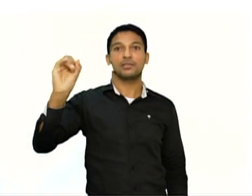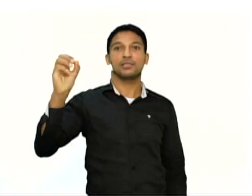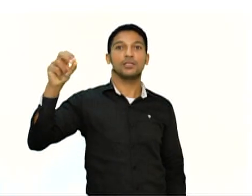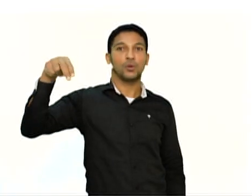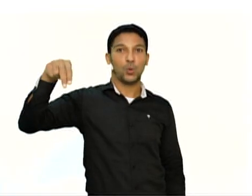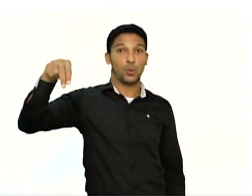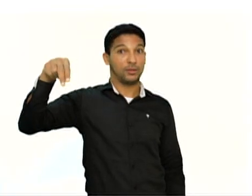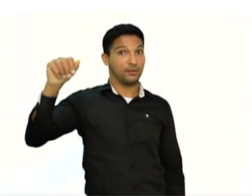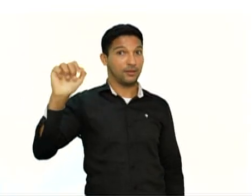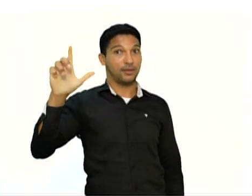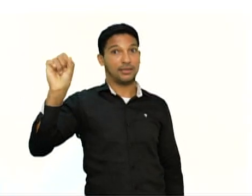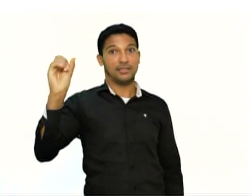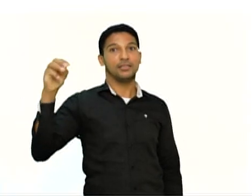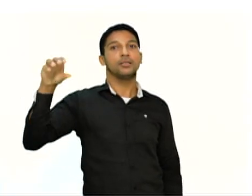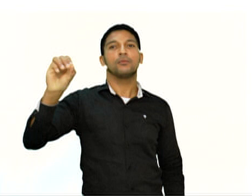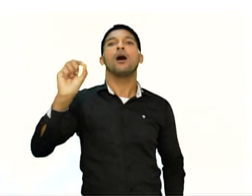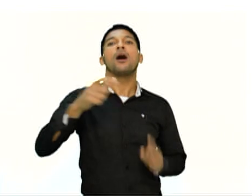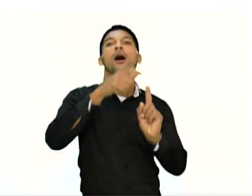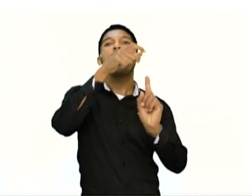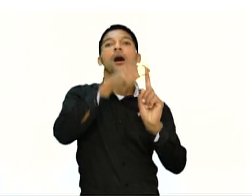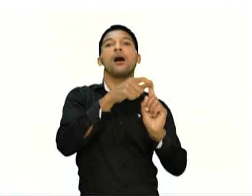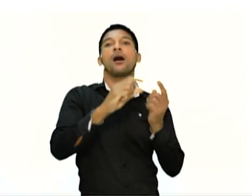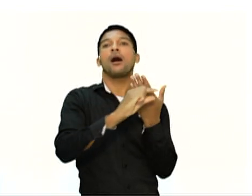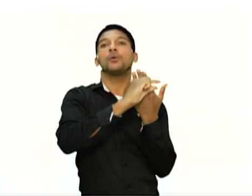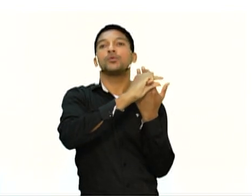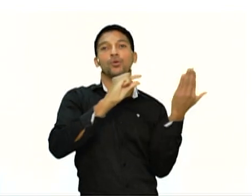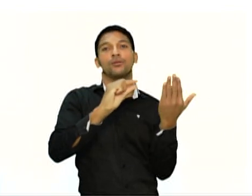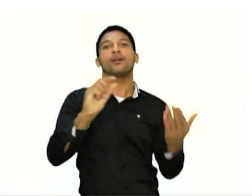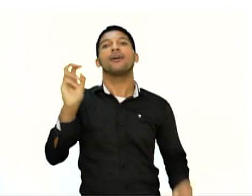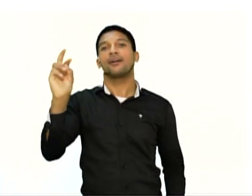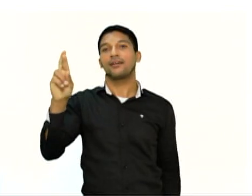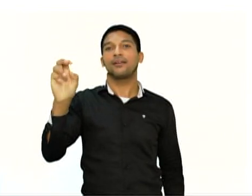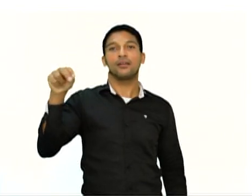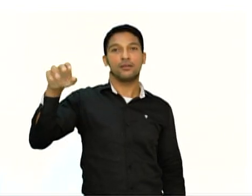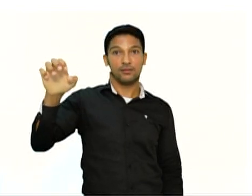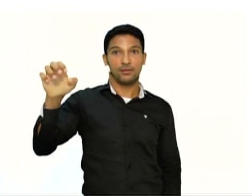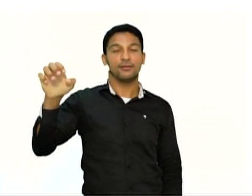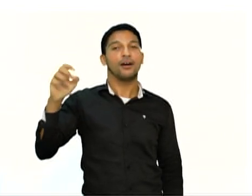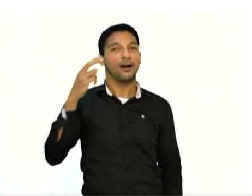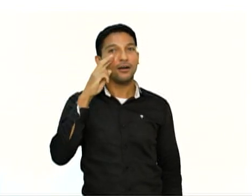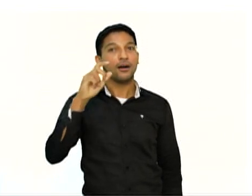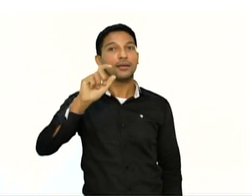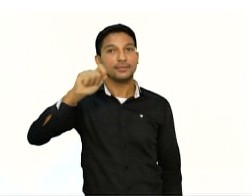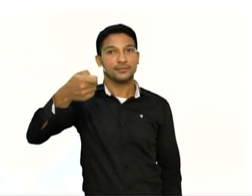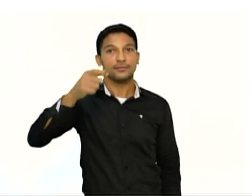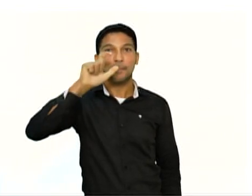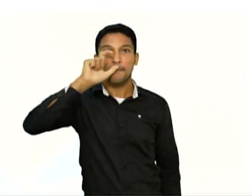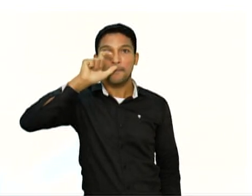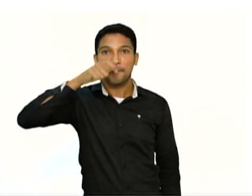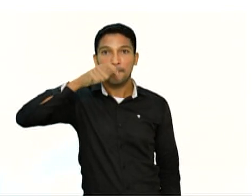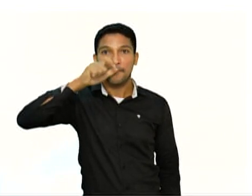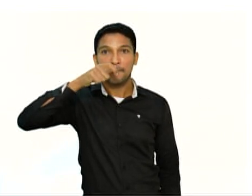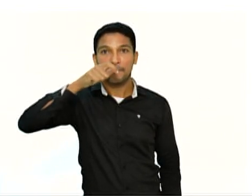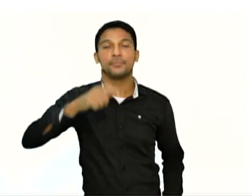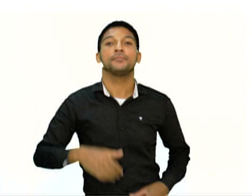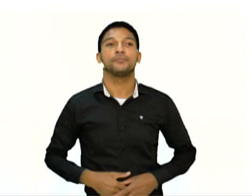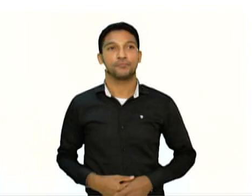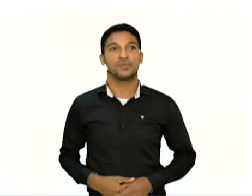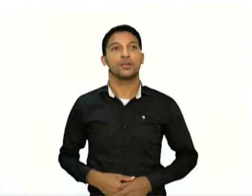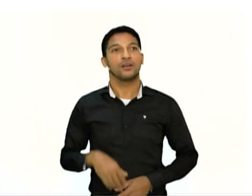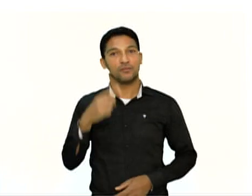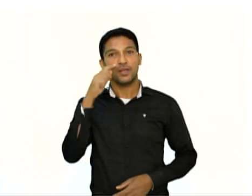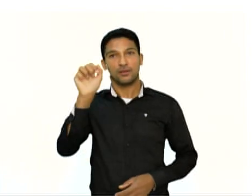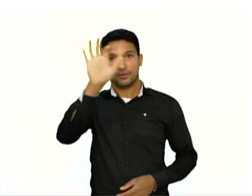sobre René Descartes. Esse senhor aqui, já de alguns séculos, nos trouxe